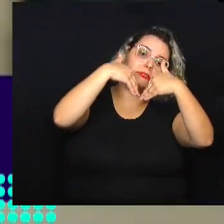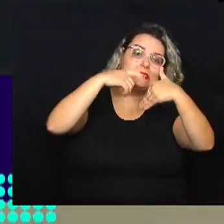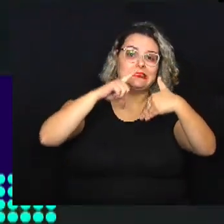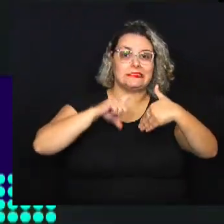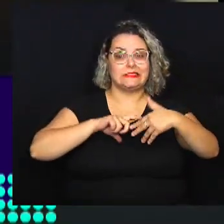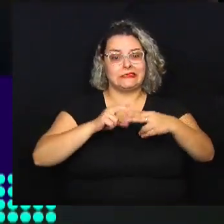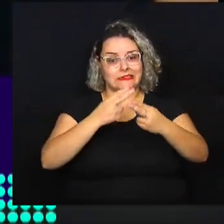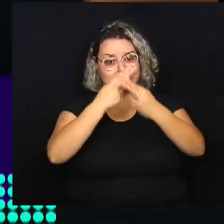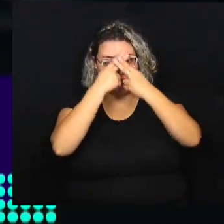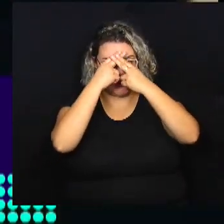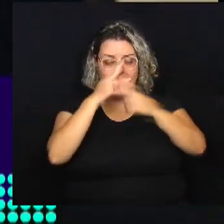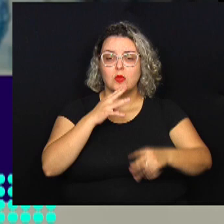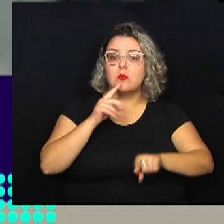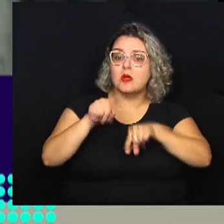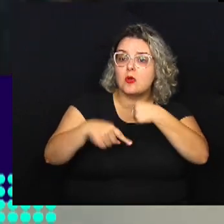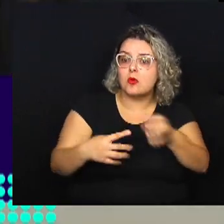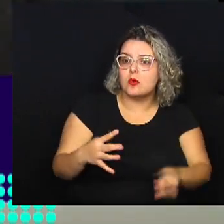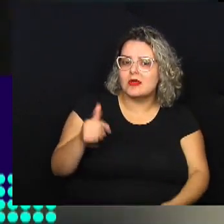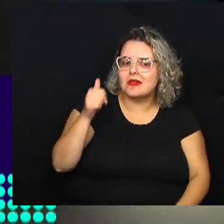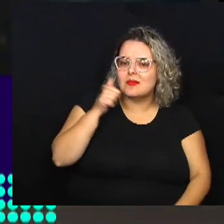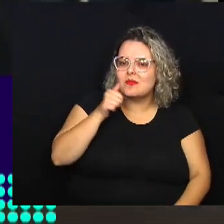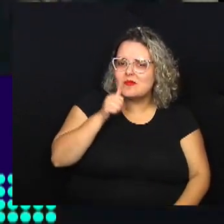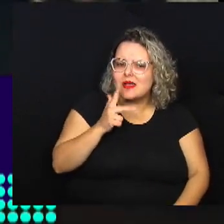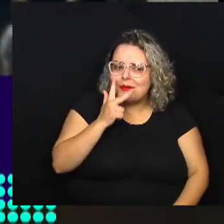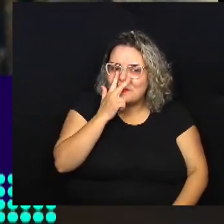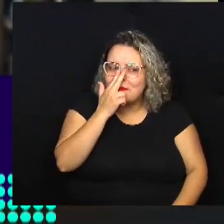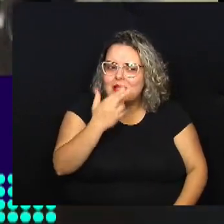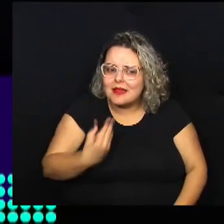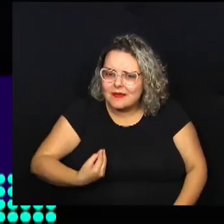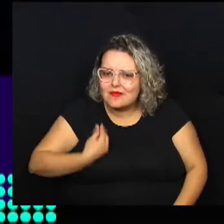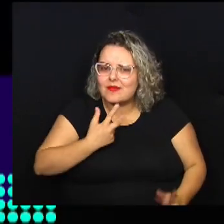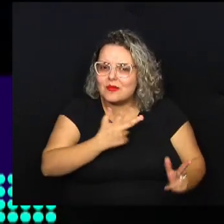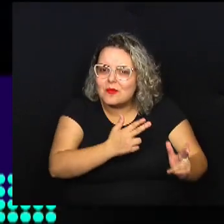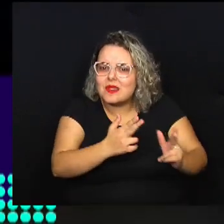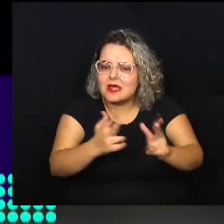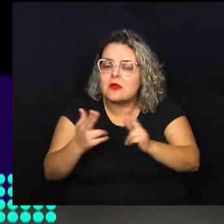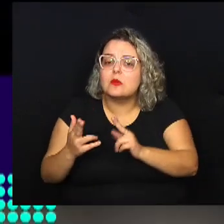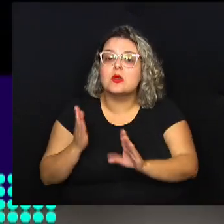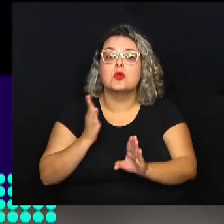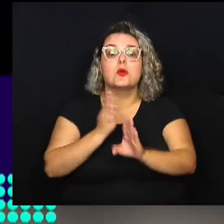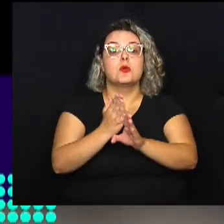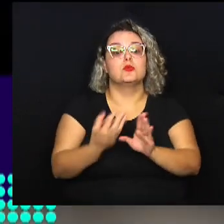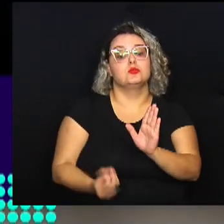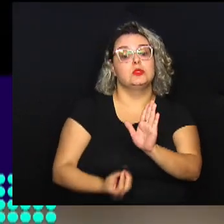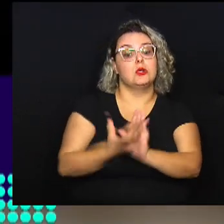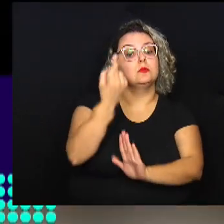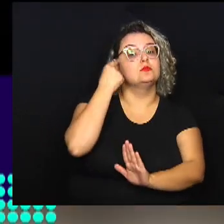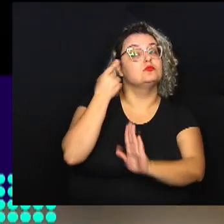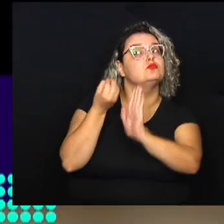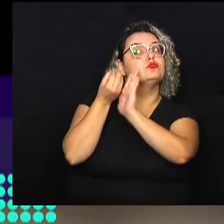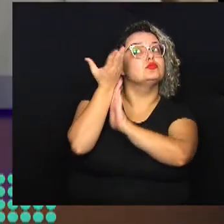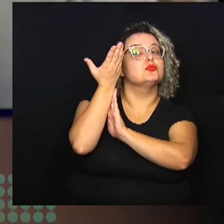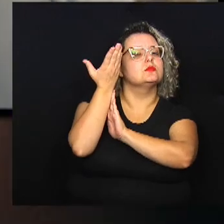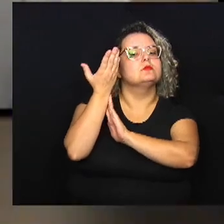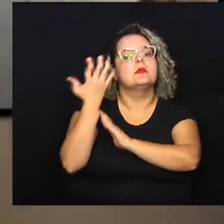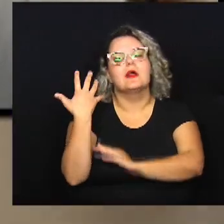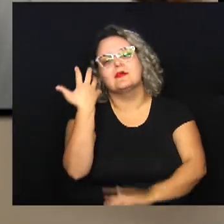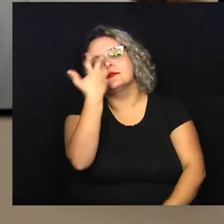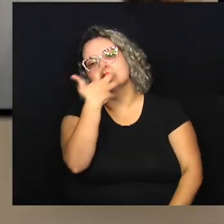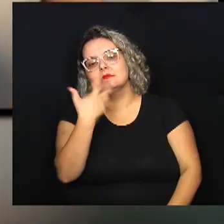Conhece outras mulheres que passaram por situações semelhantes e encontraram uma forma criativa de perseguir sua